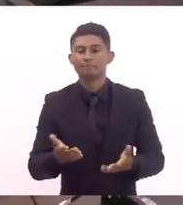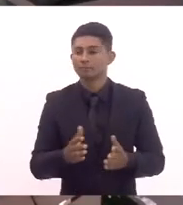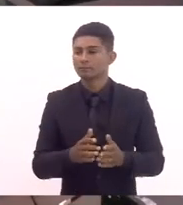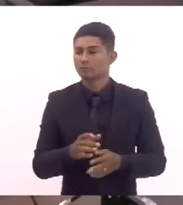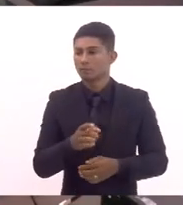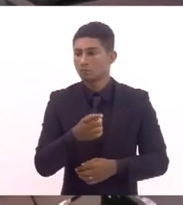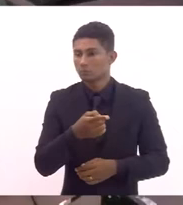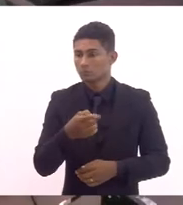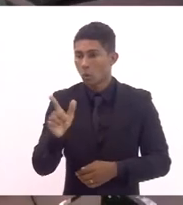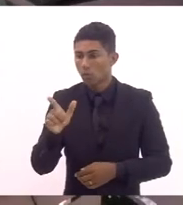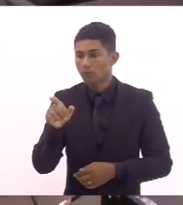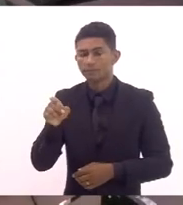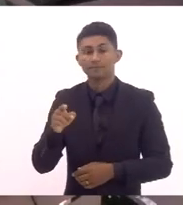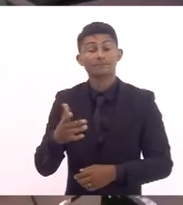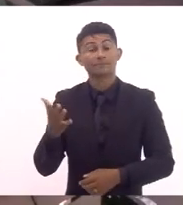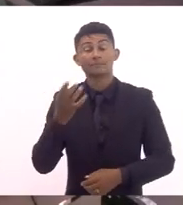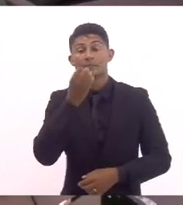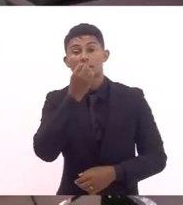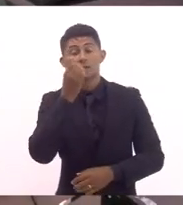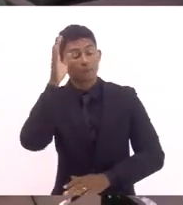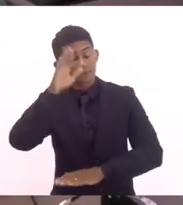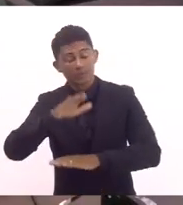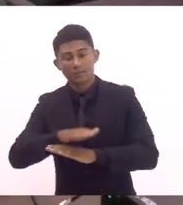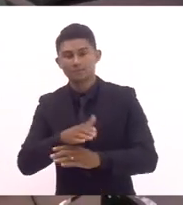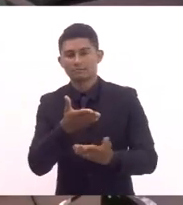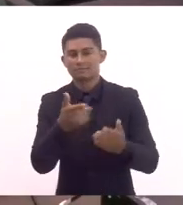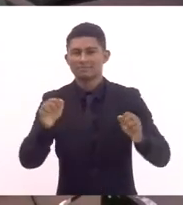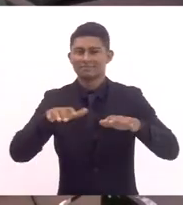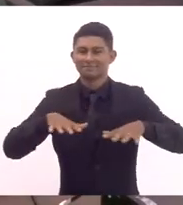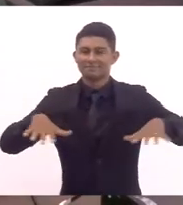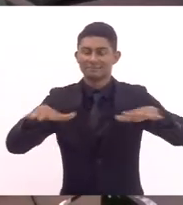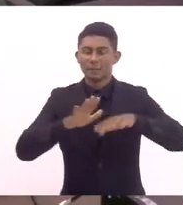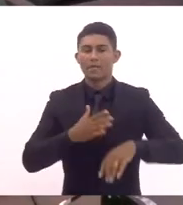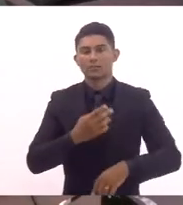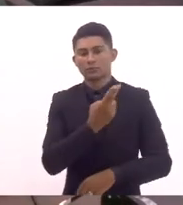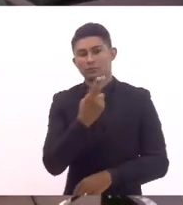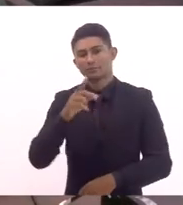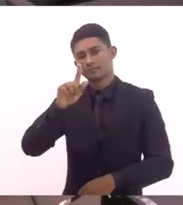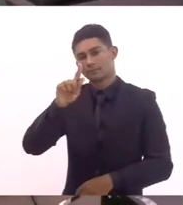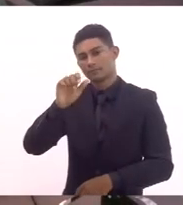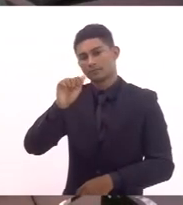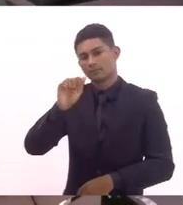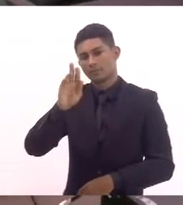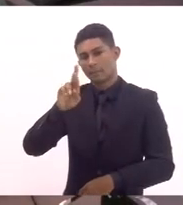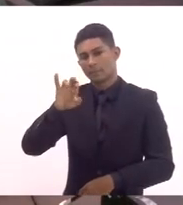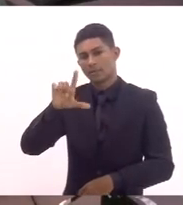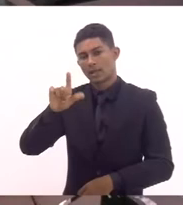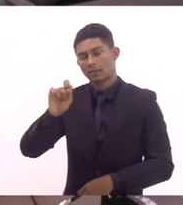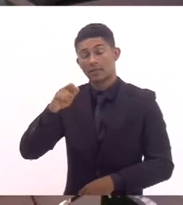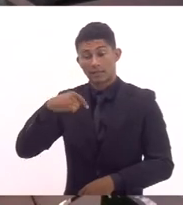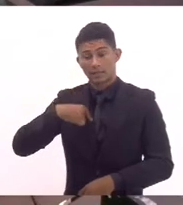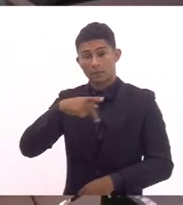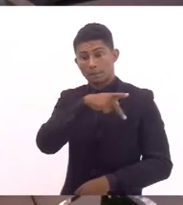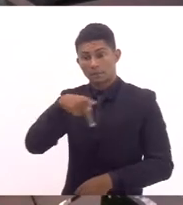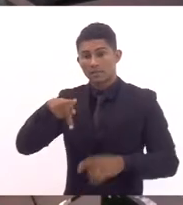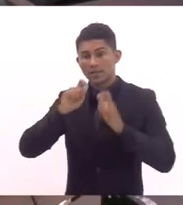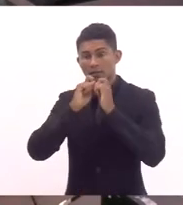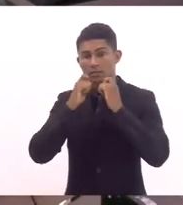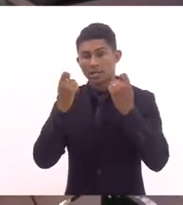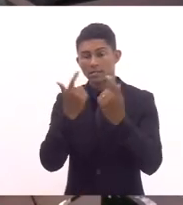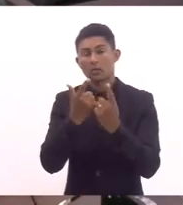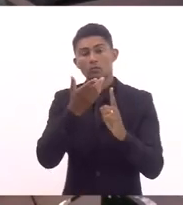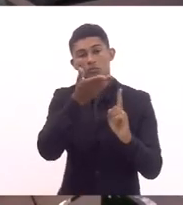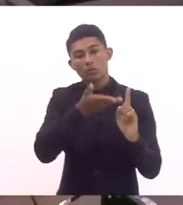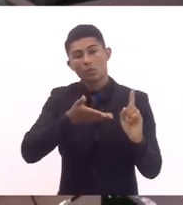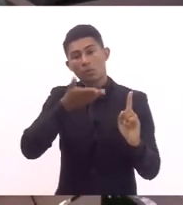lá então boa tarde a todas EA todos essa Gabriela Santoro estou presidenta na associação de doulas